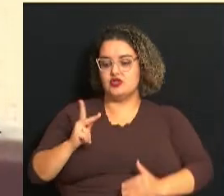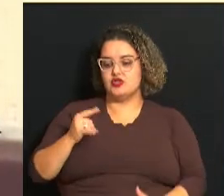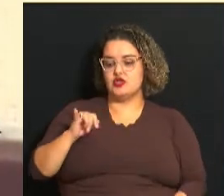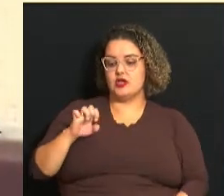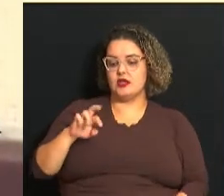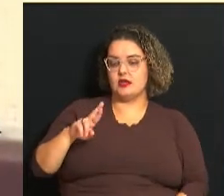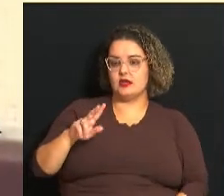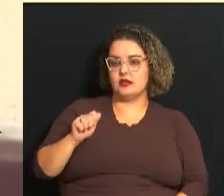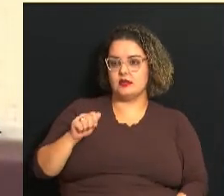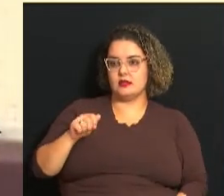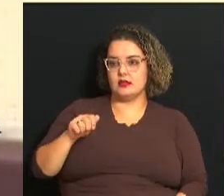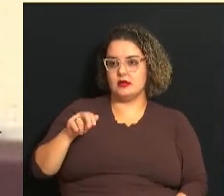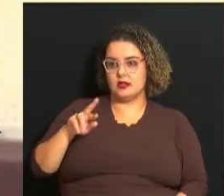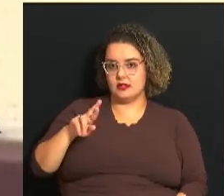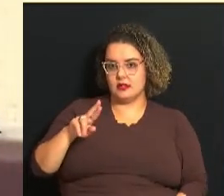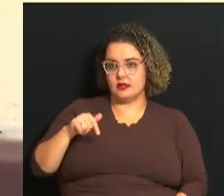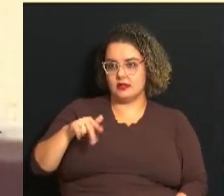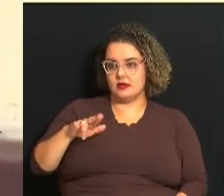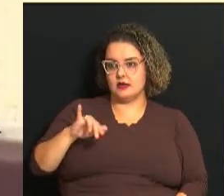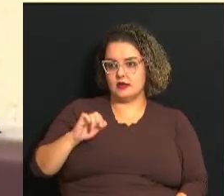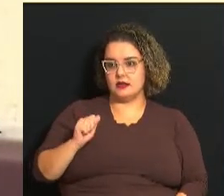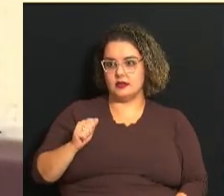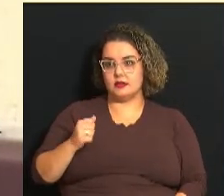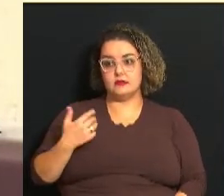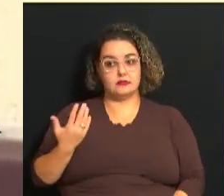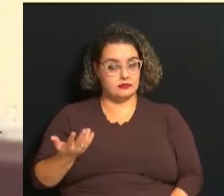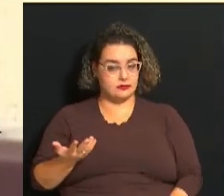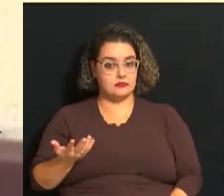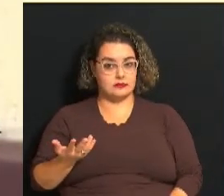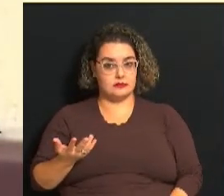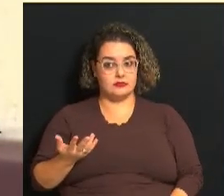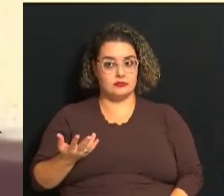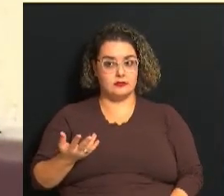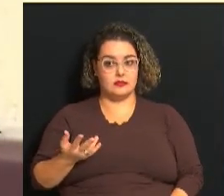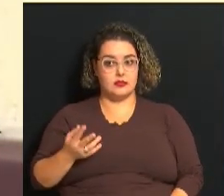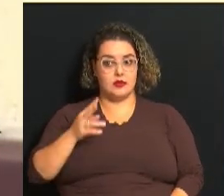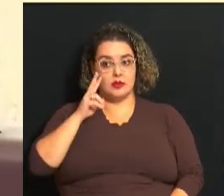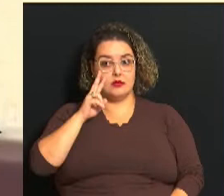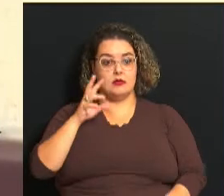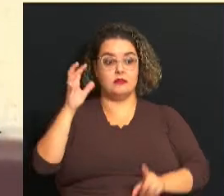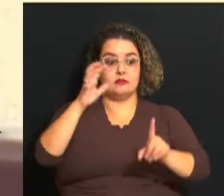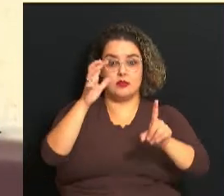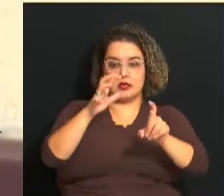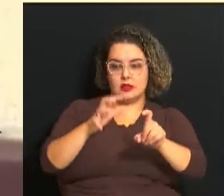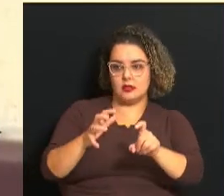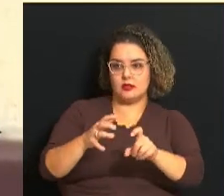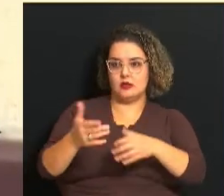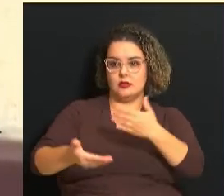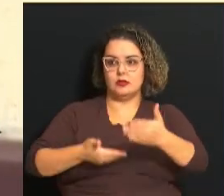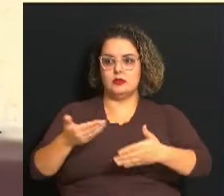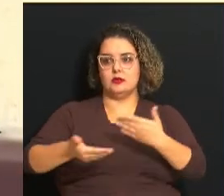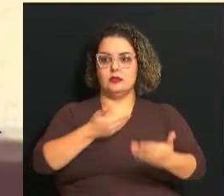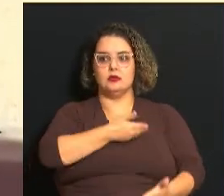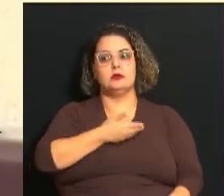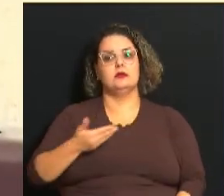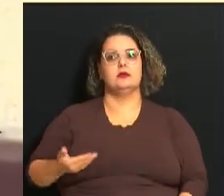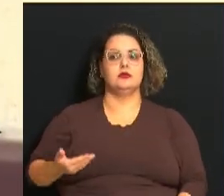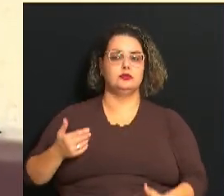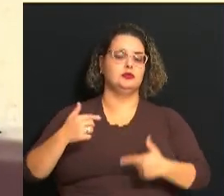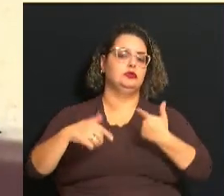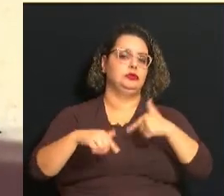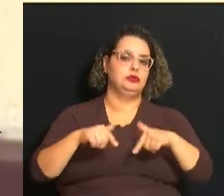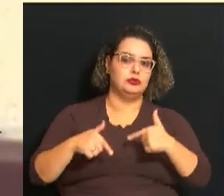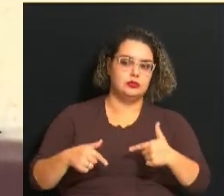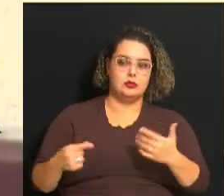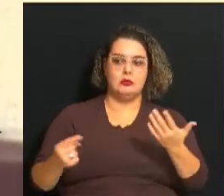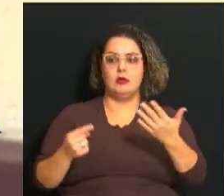então enfim eu vejo que o assédio no serviço público e principalmente os trabalhadores que